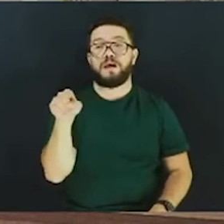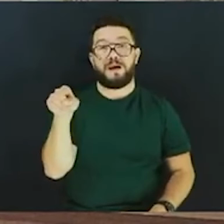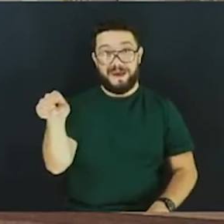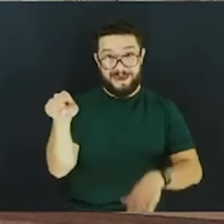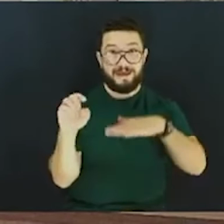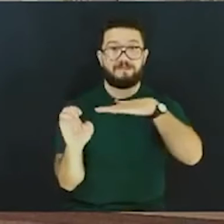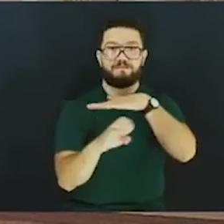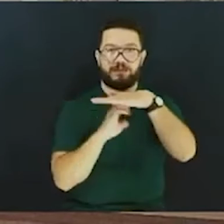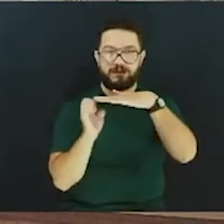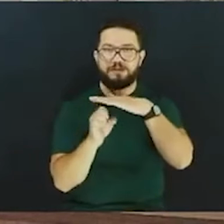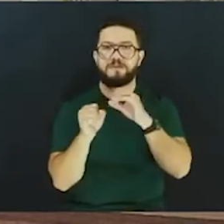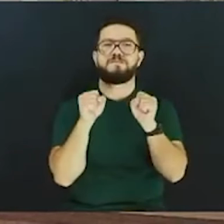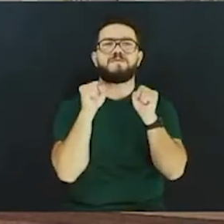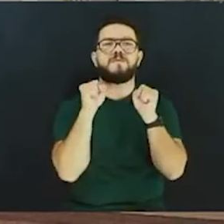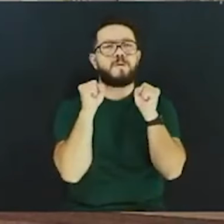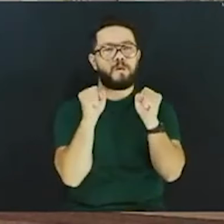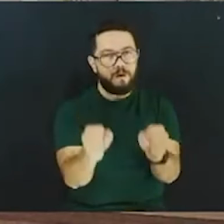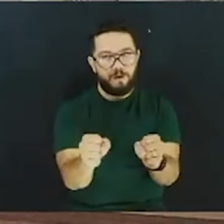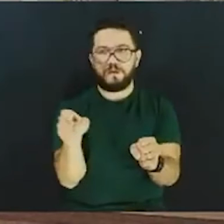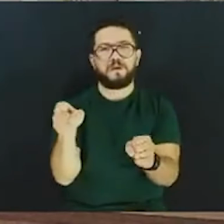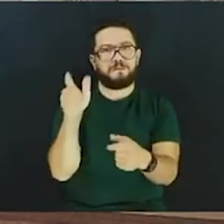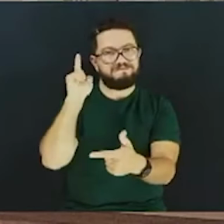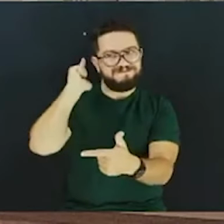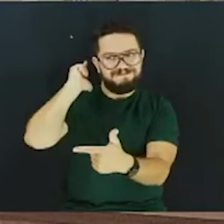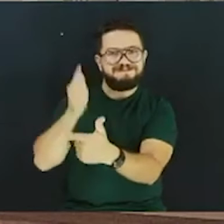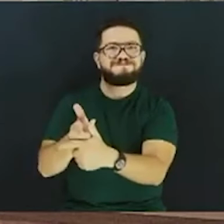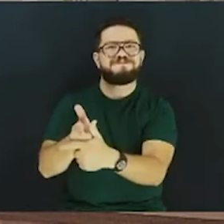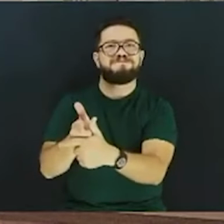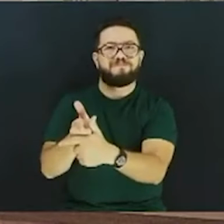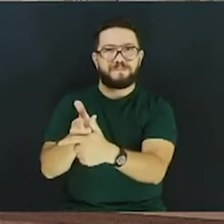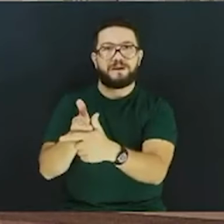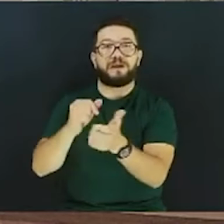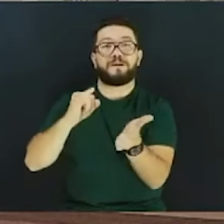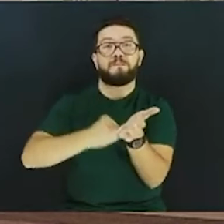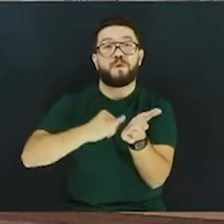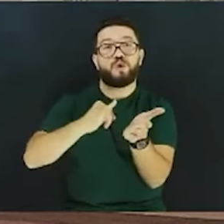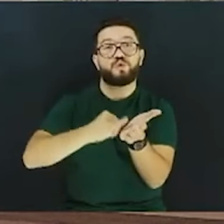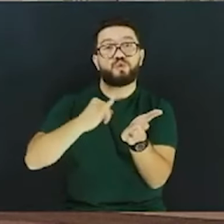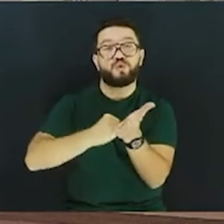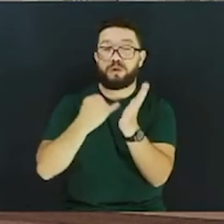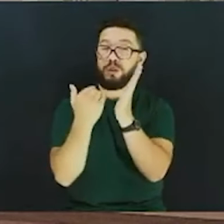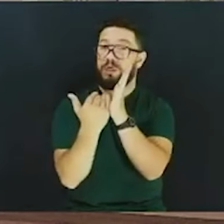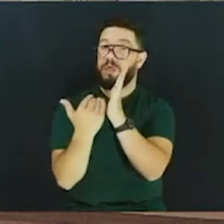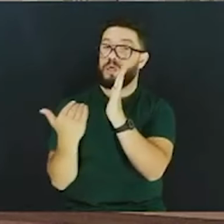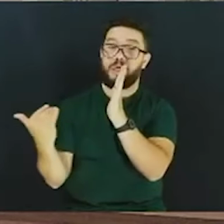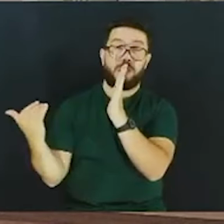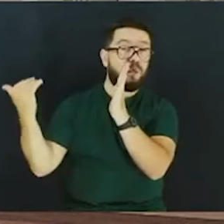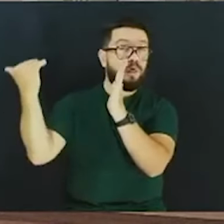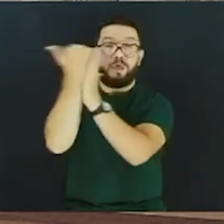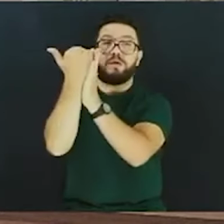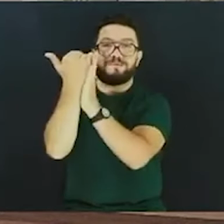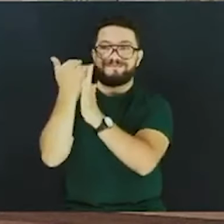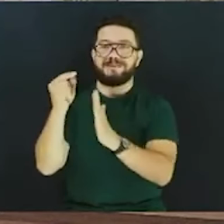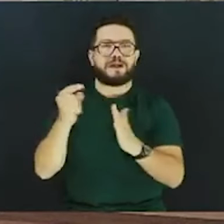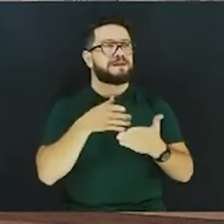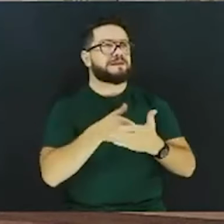ser tributadas em valores altíssimos que podem Inclusive inviabilizar a atividade